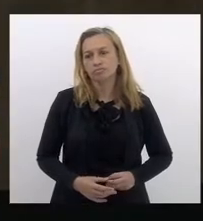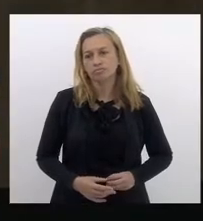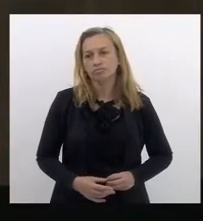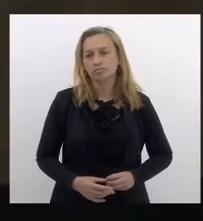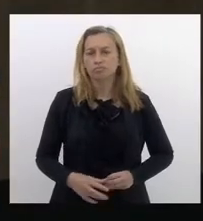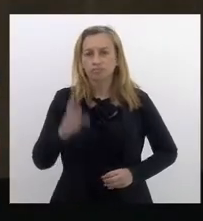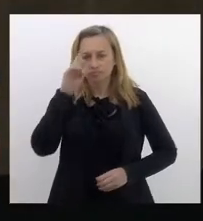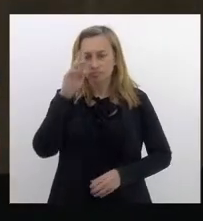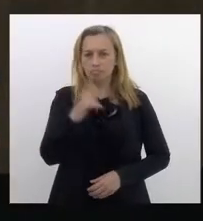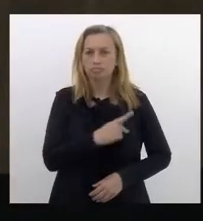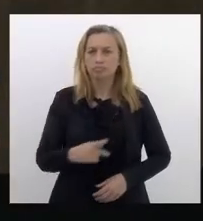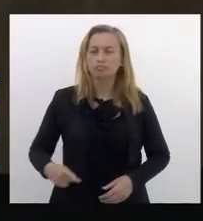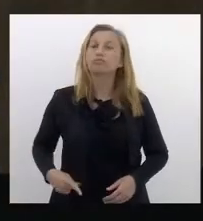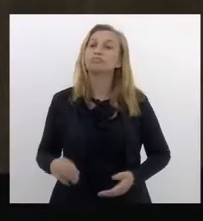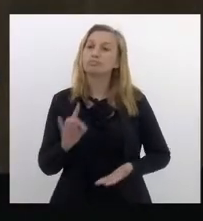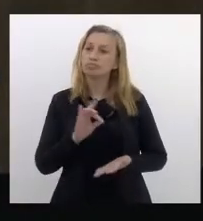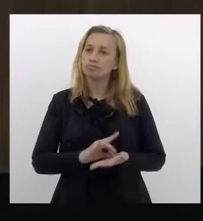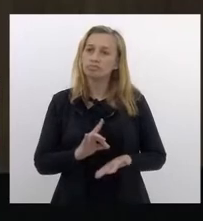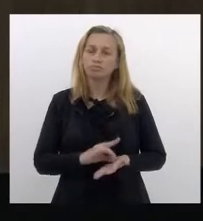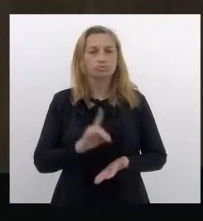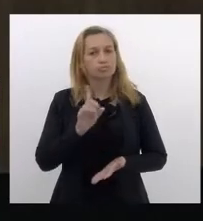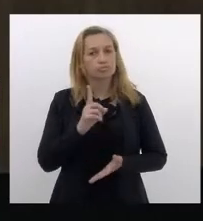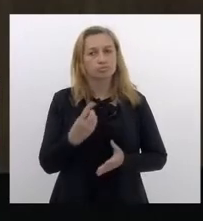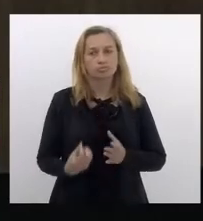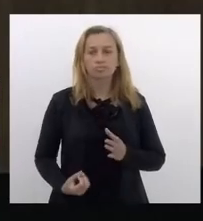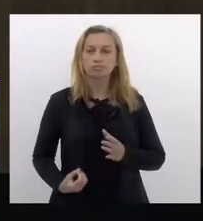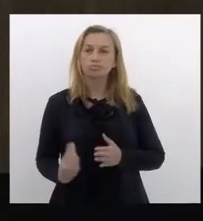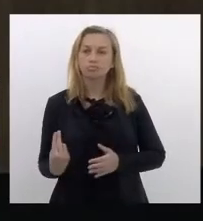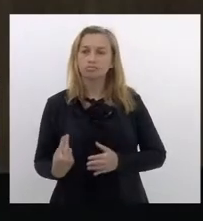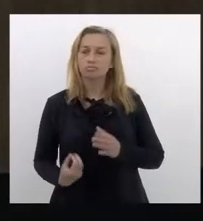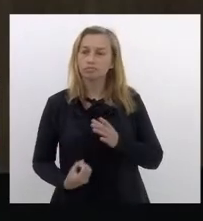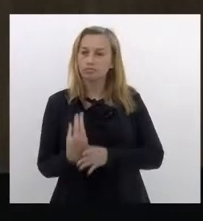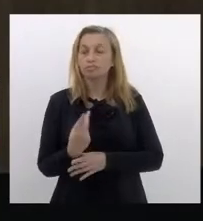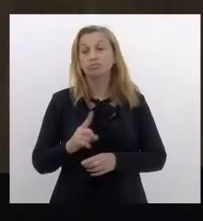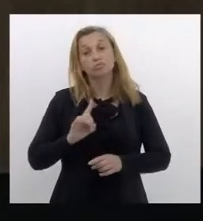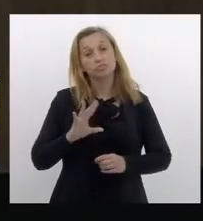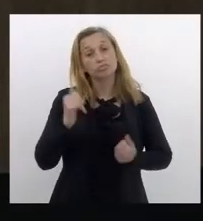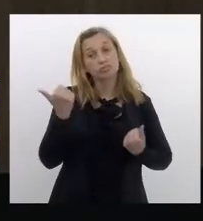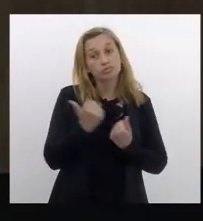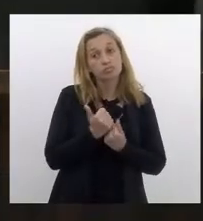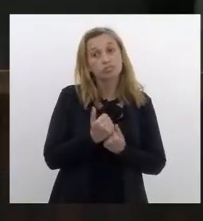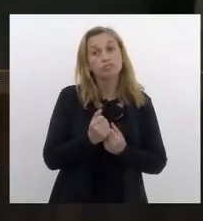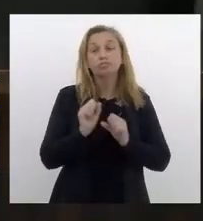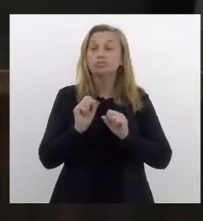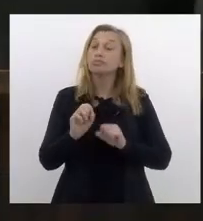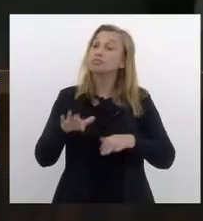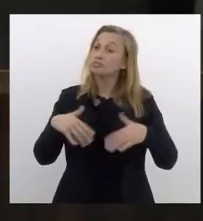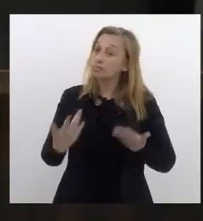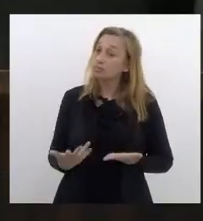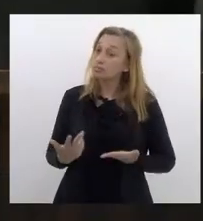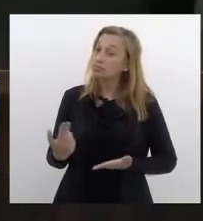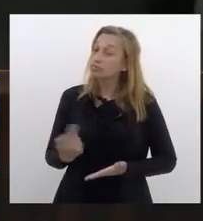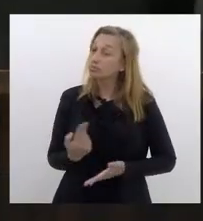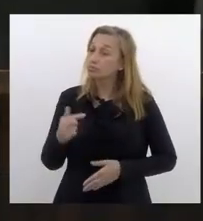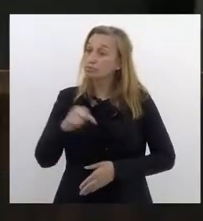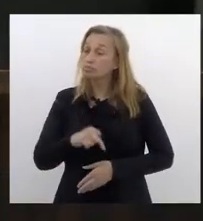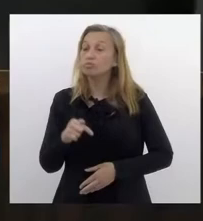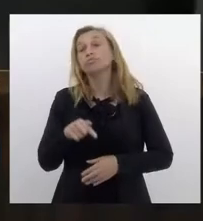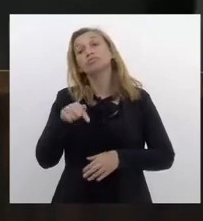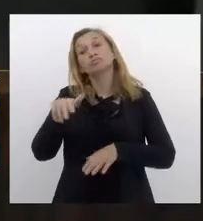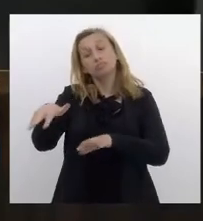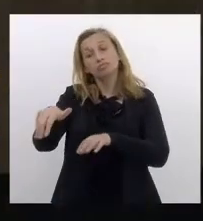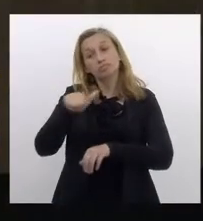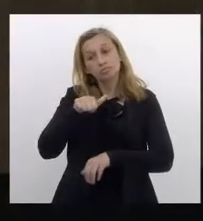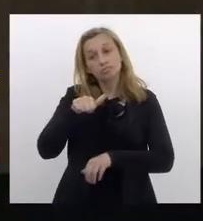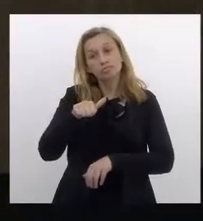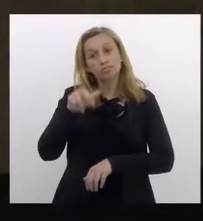Senhor presidente, na verdade não sou coautor, nós estamos apoiando só. Então, Vossa Excelência não está aqui como coautor, por isso que eu estou chamando Vossa Excelência para emitir